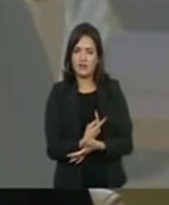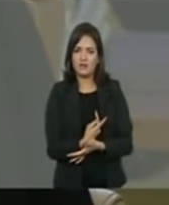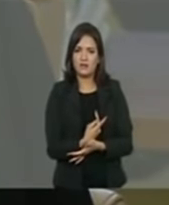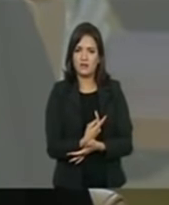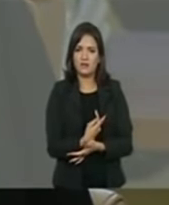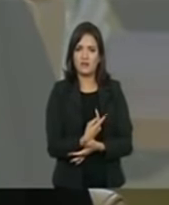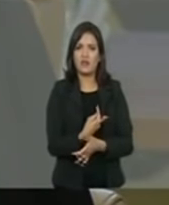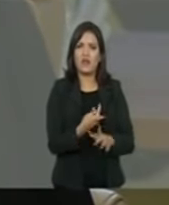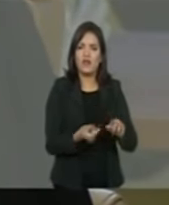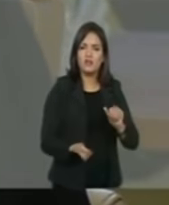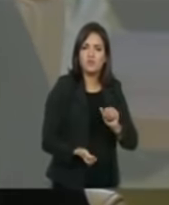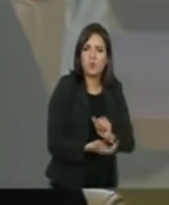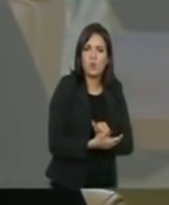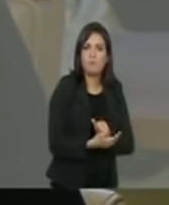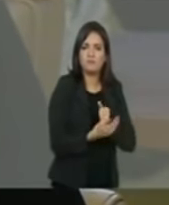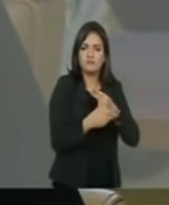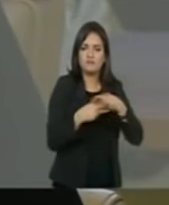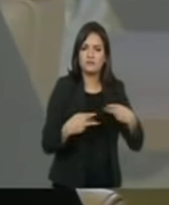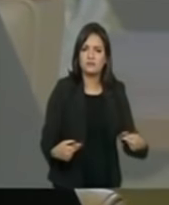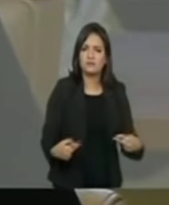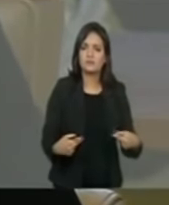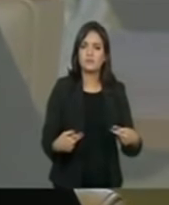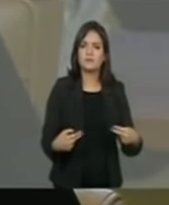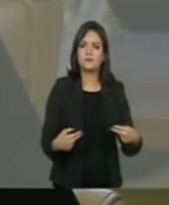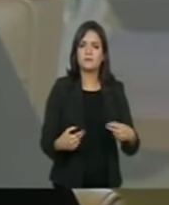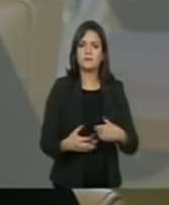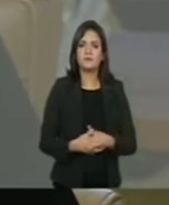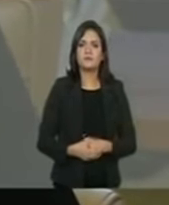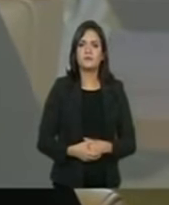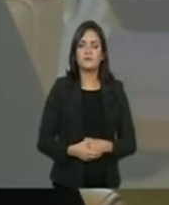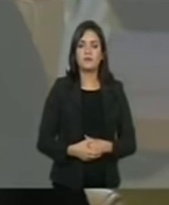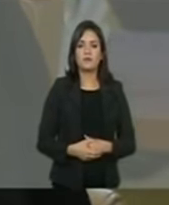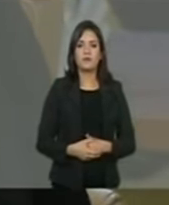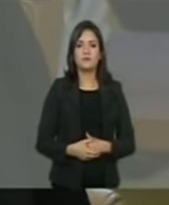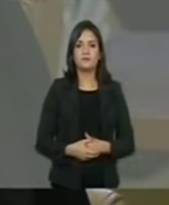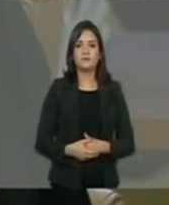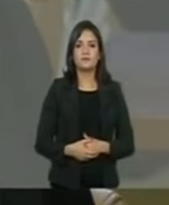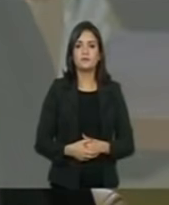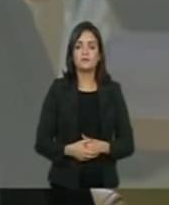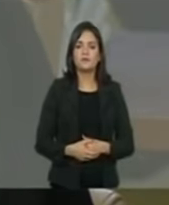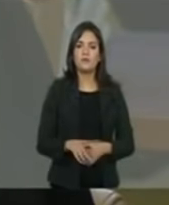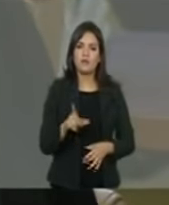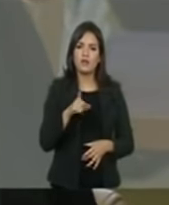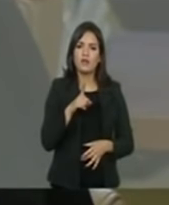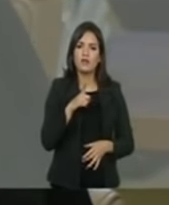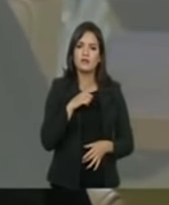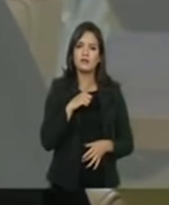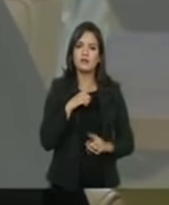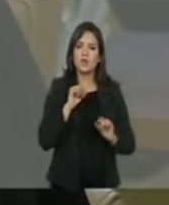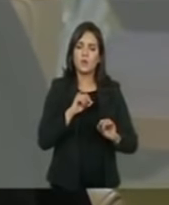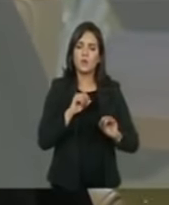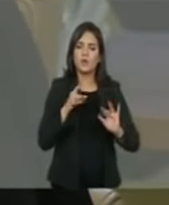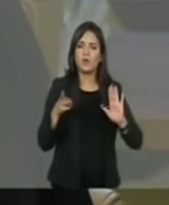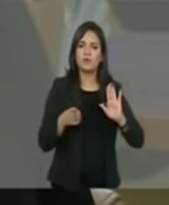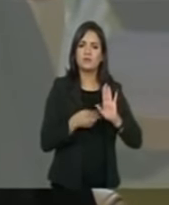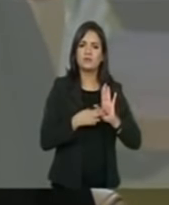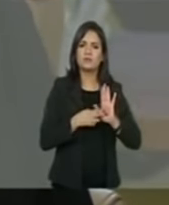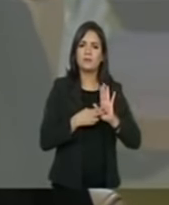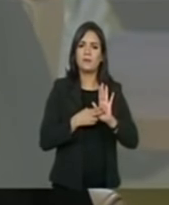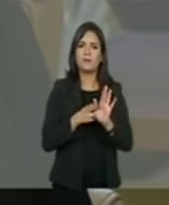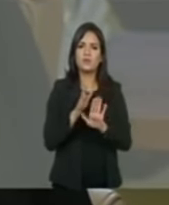alegadamente delituosos justifica o reconhecimento de que as práticas ilícitas